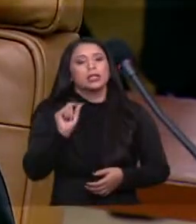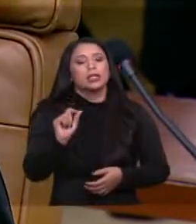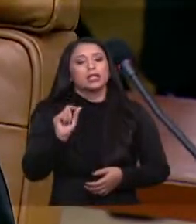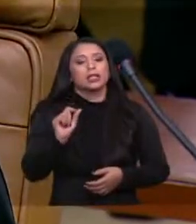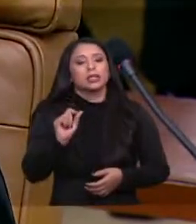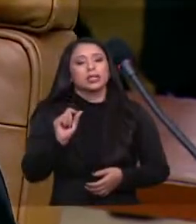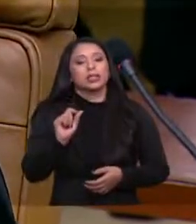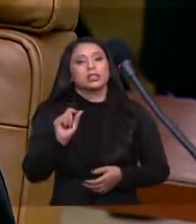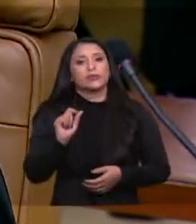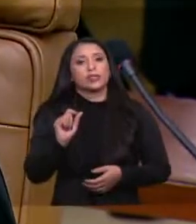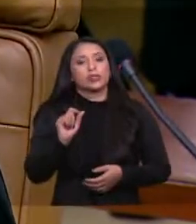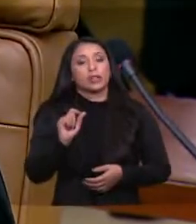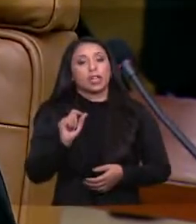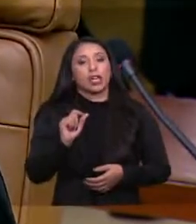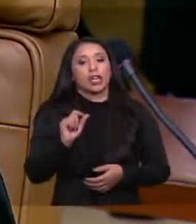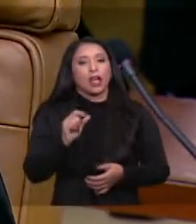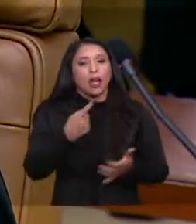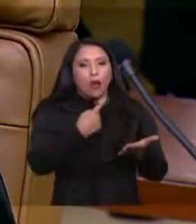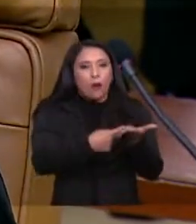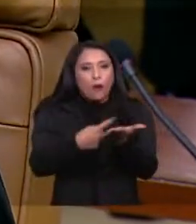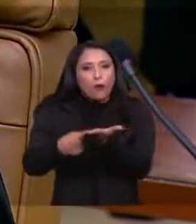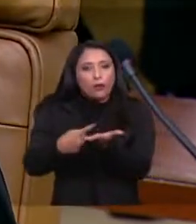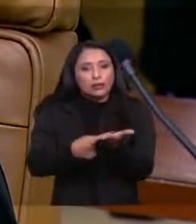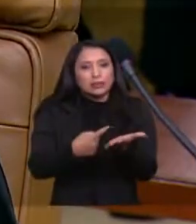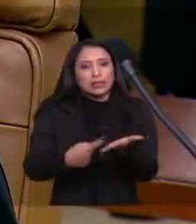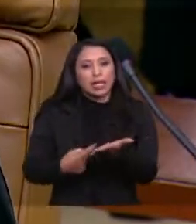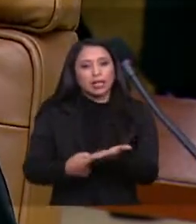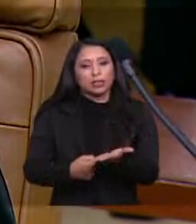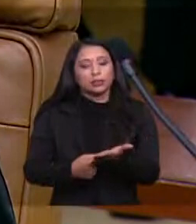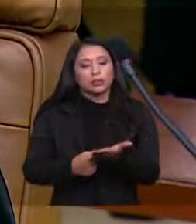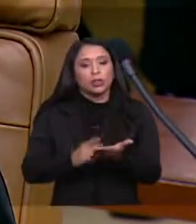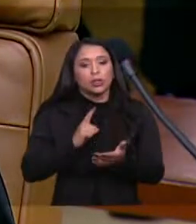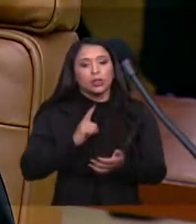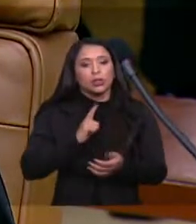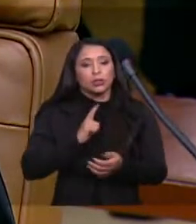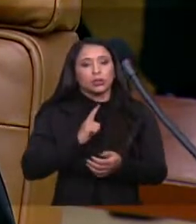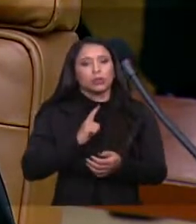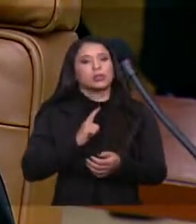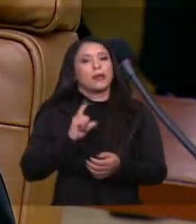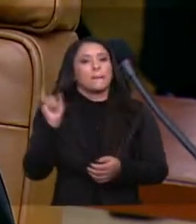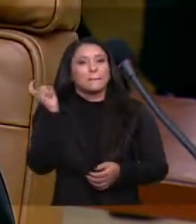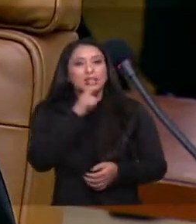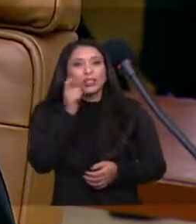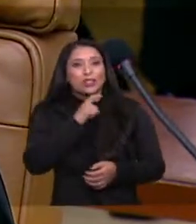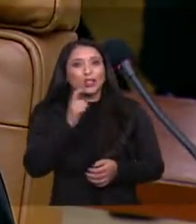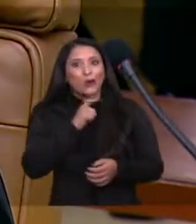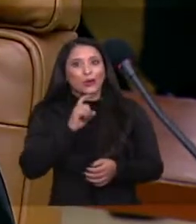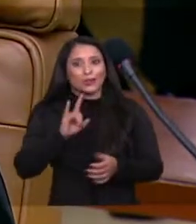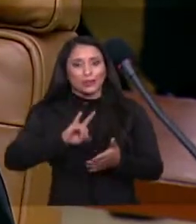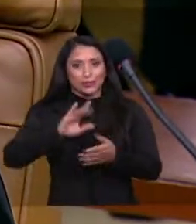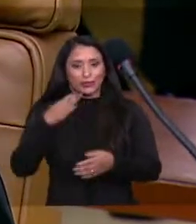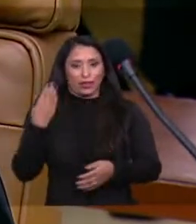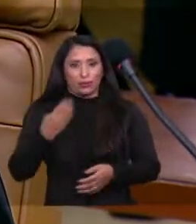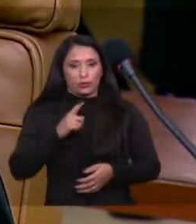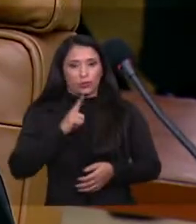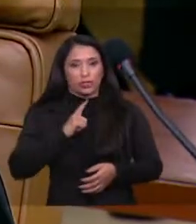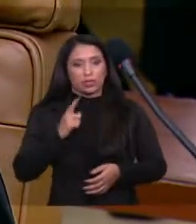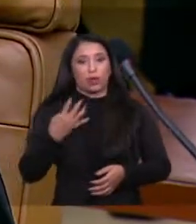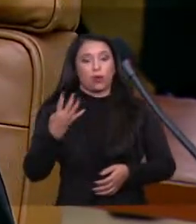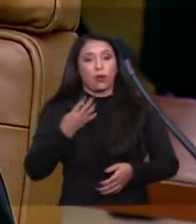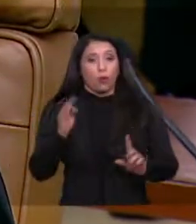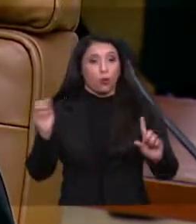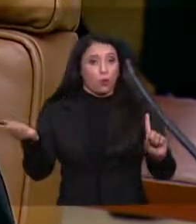com celebração de contratos de muito fictícios e quarta e último os Réus